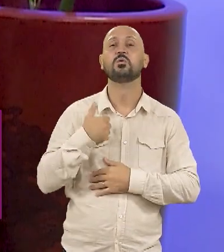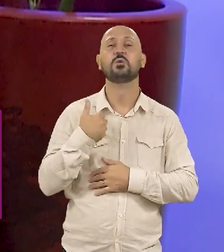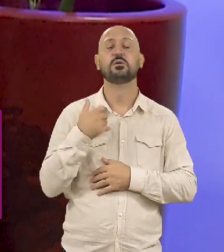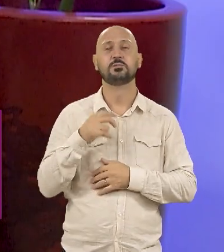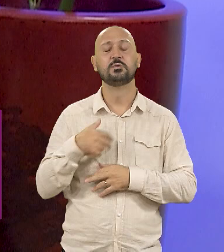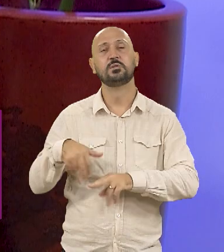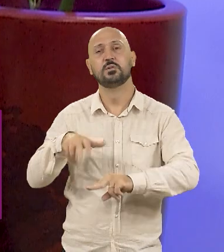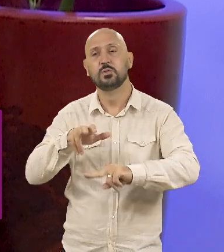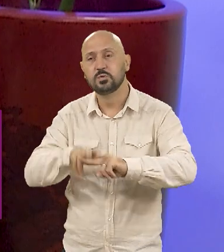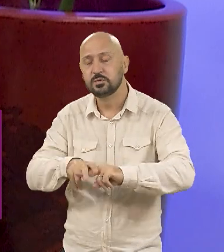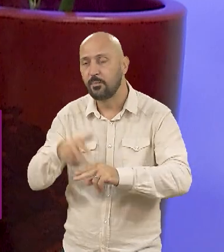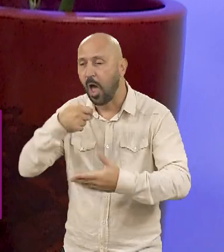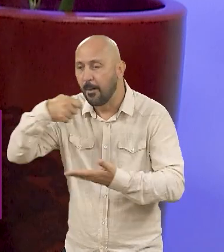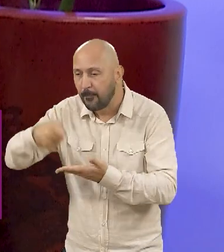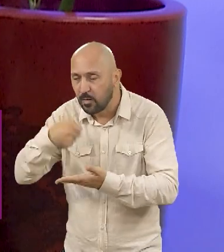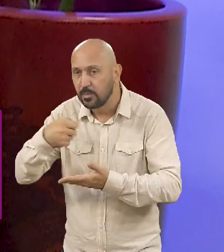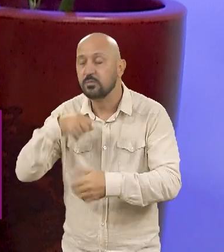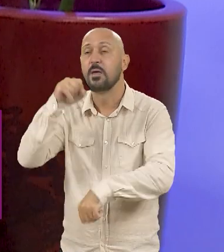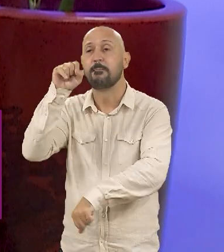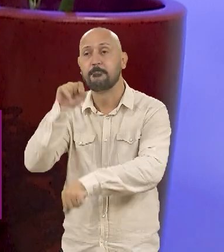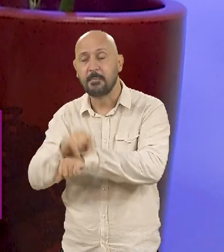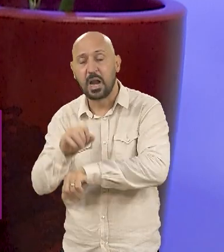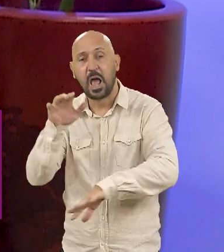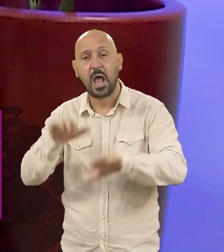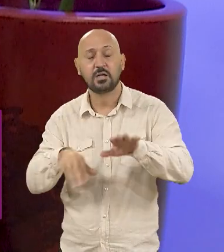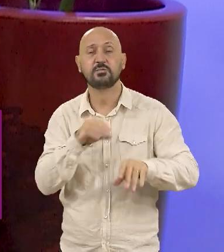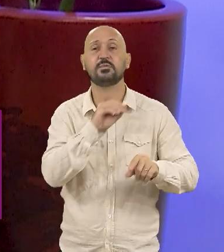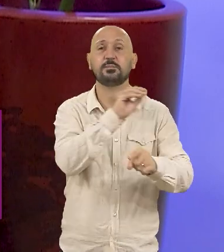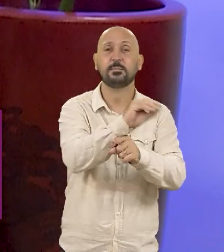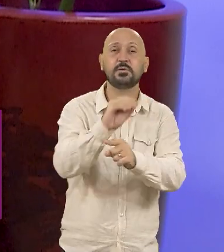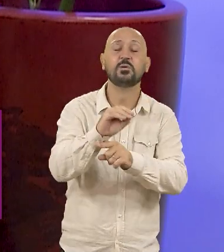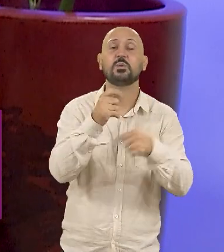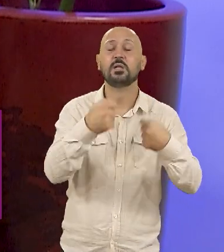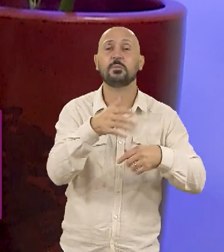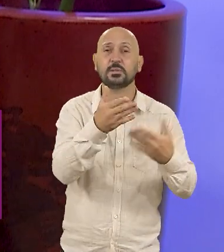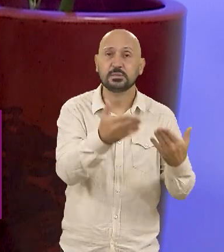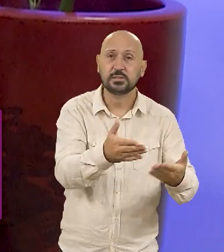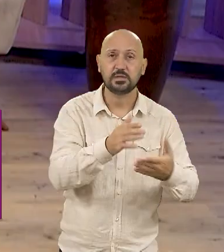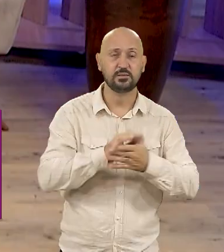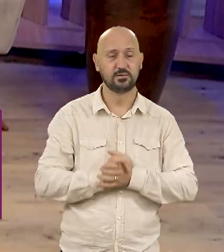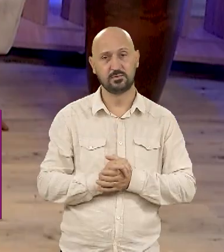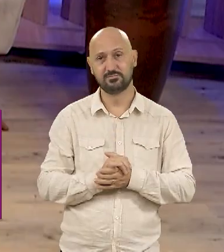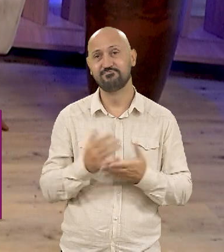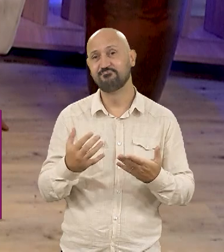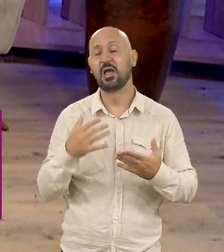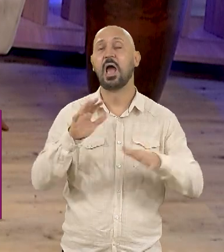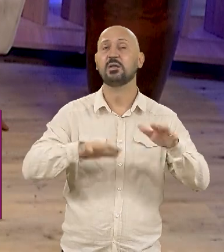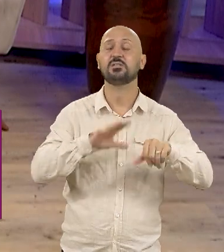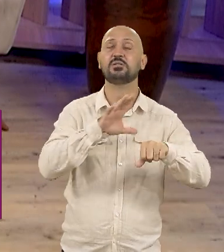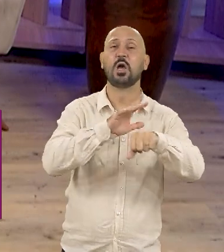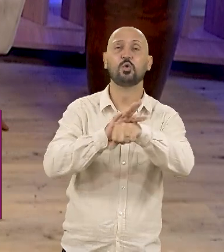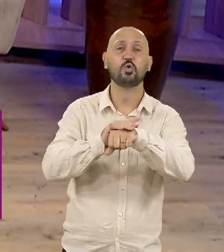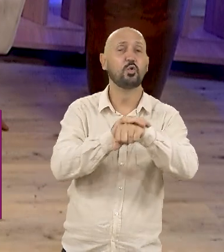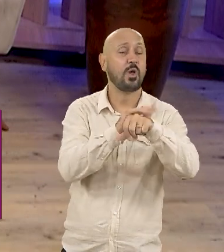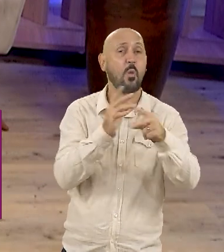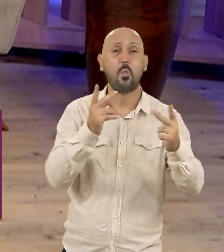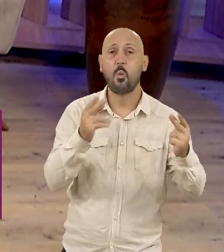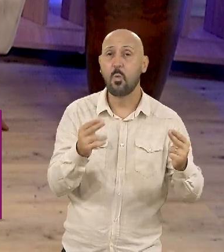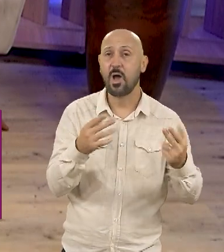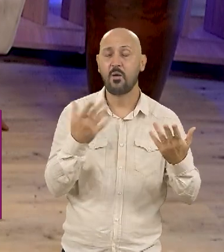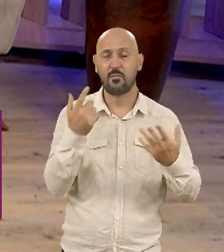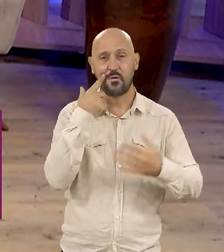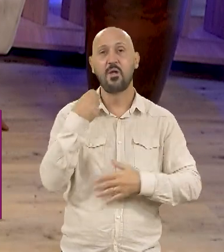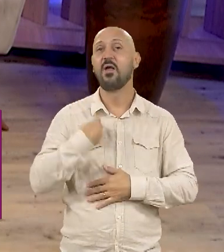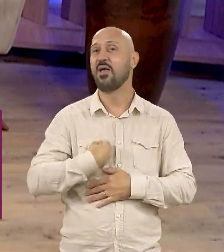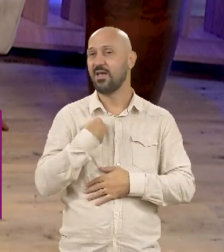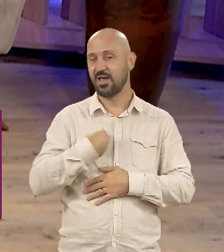vezes para atender as necessidades deles, e quando ficam doentes, a mesma coisa, a gente fica... É a vida acontecendo, né? É a realidade. 24/7, essa é